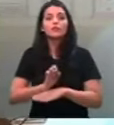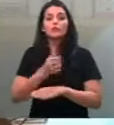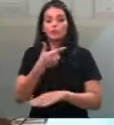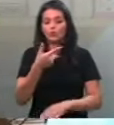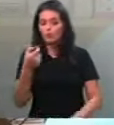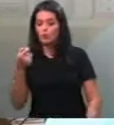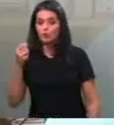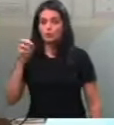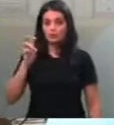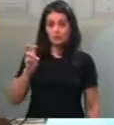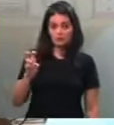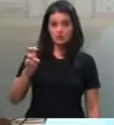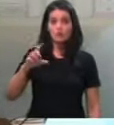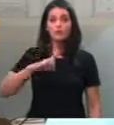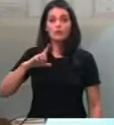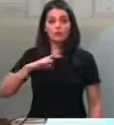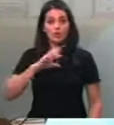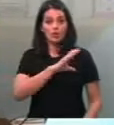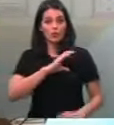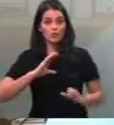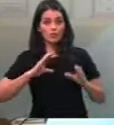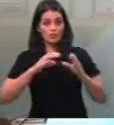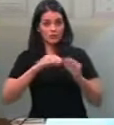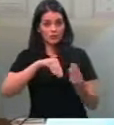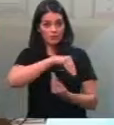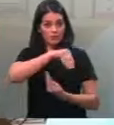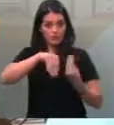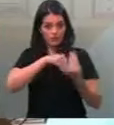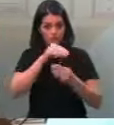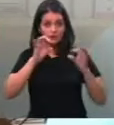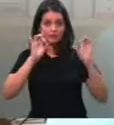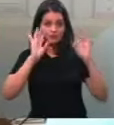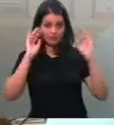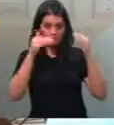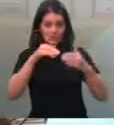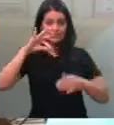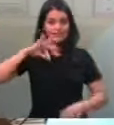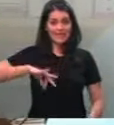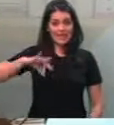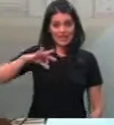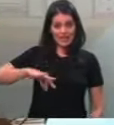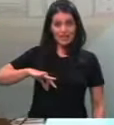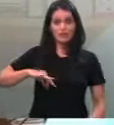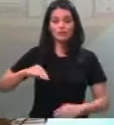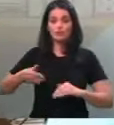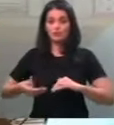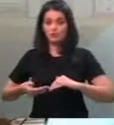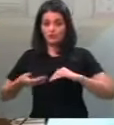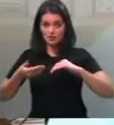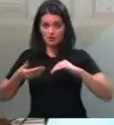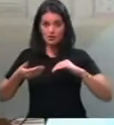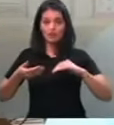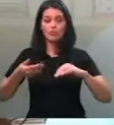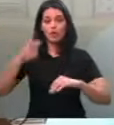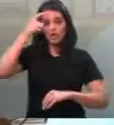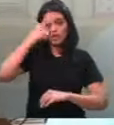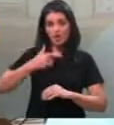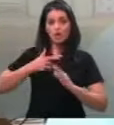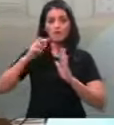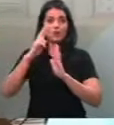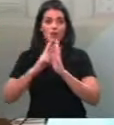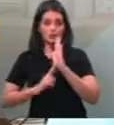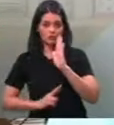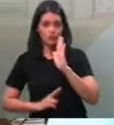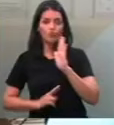2005, numa chamada Comissão Mista Especial do Salário Mínimo, Câmara e Senado, e eu fui relator. Apresentamos